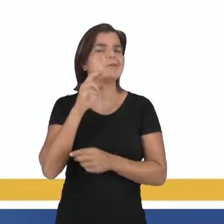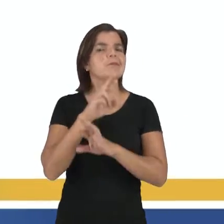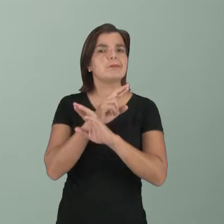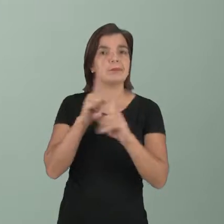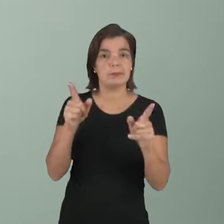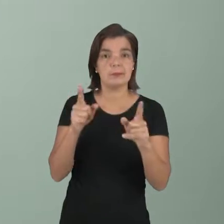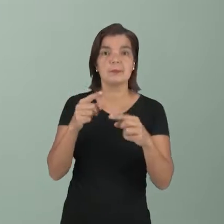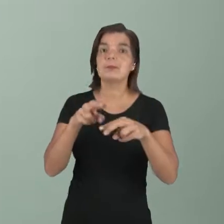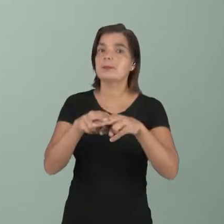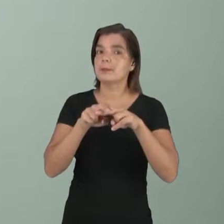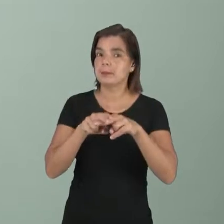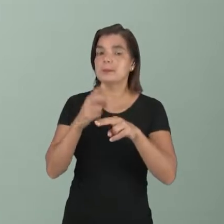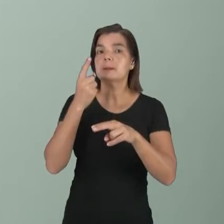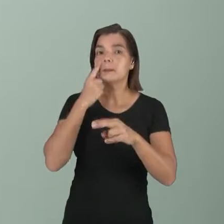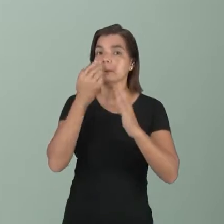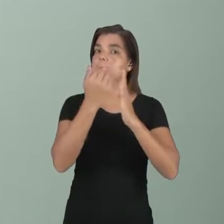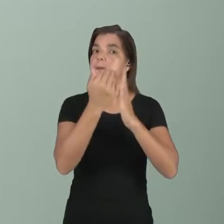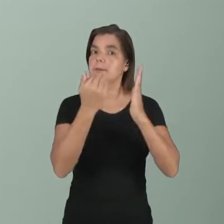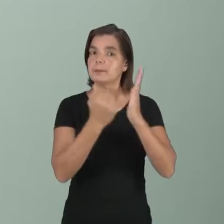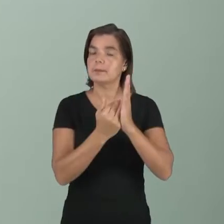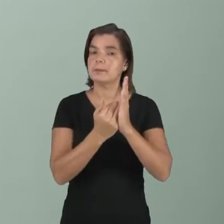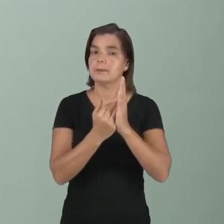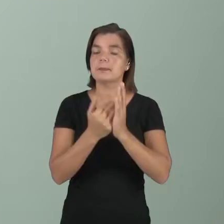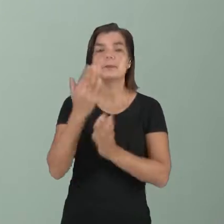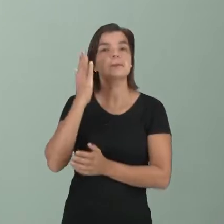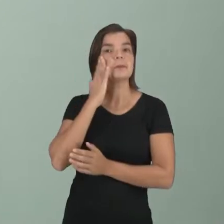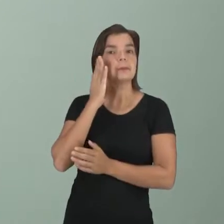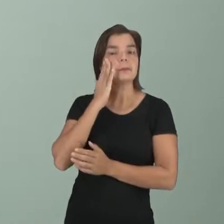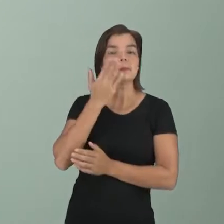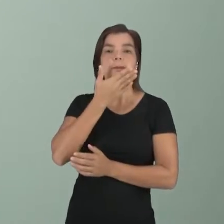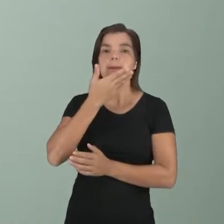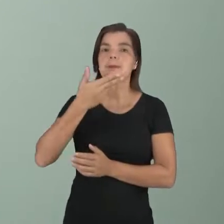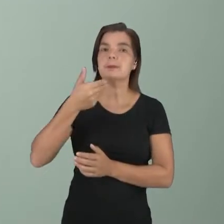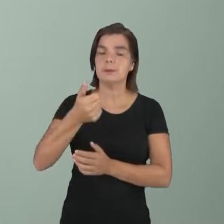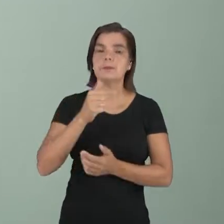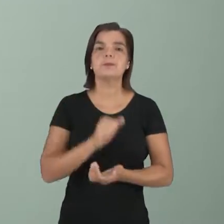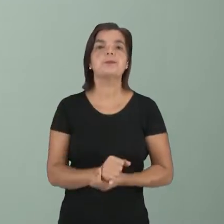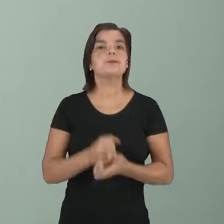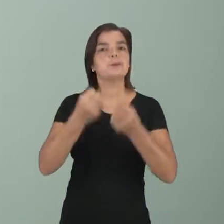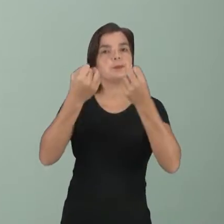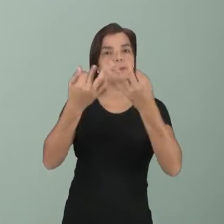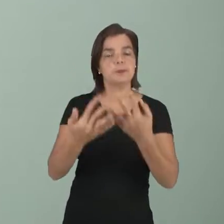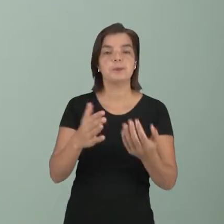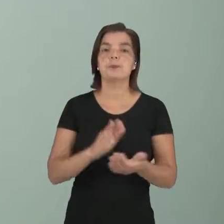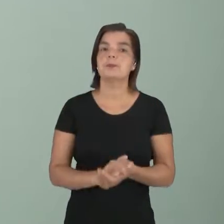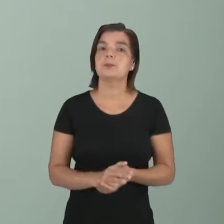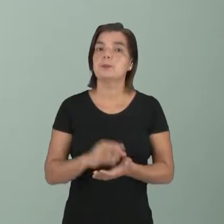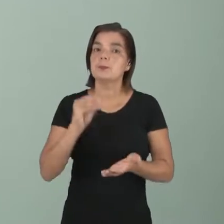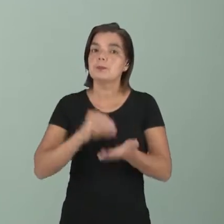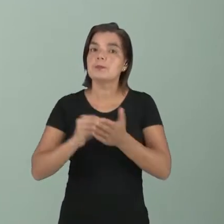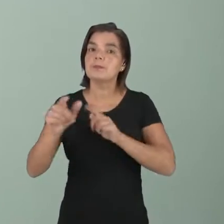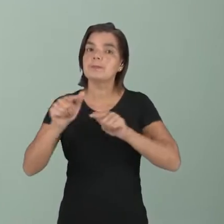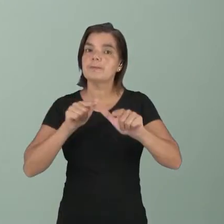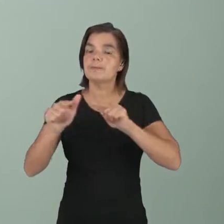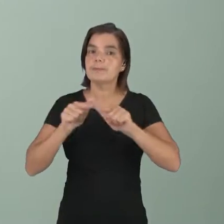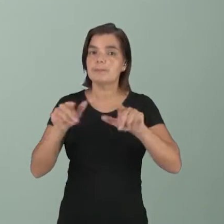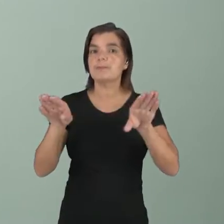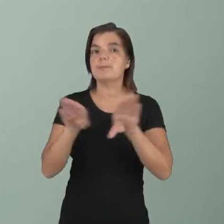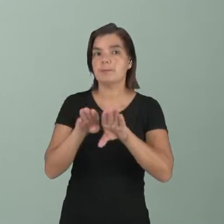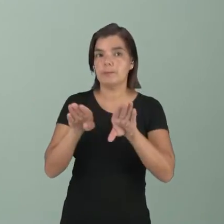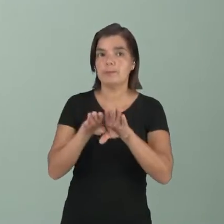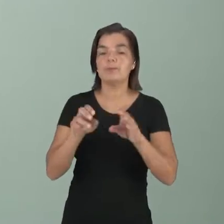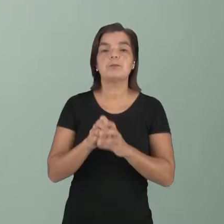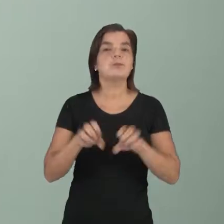pequena diferença, por isso que eu coloquei eles separados aí para a gente entender um pouquinho melhor. Quando nós falamos do desemprego estrutural, por exemplo,